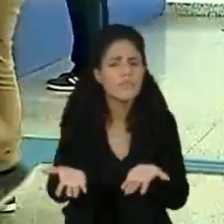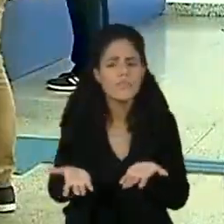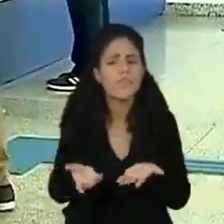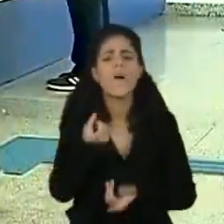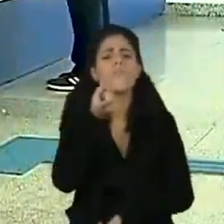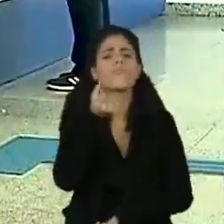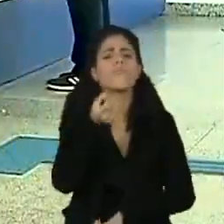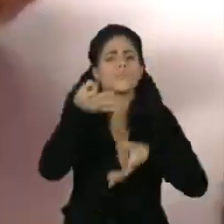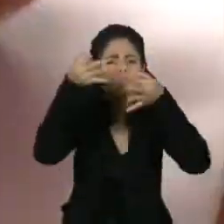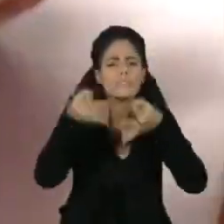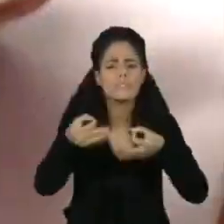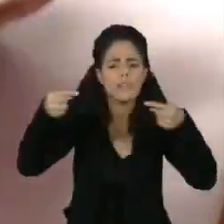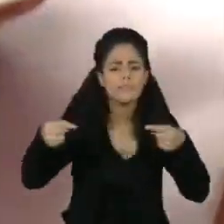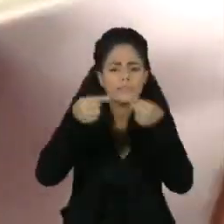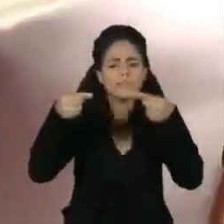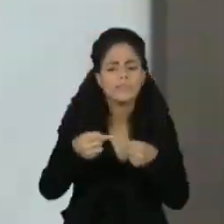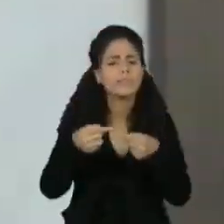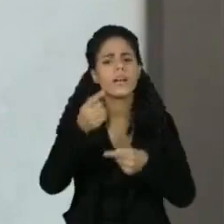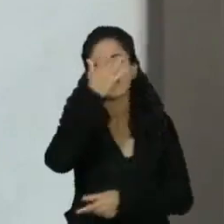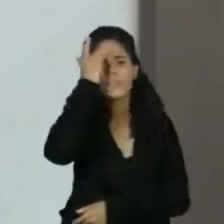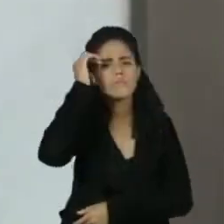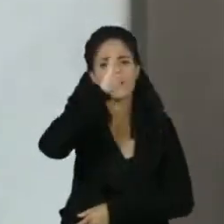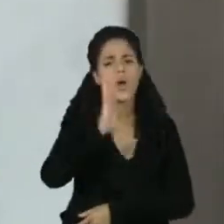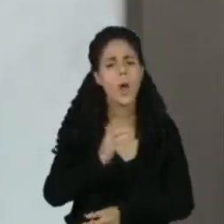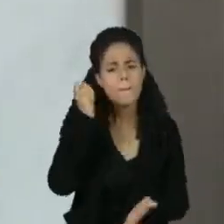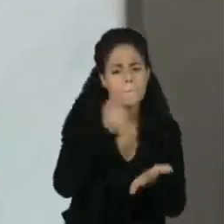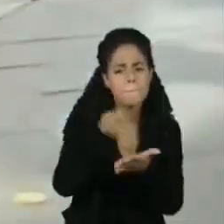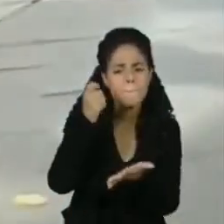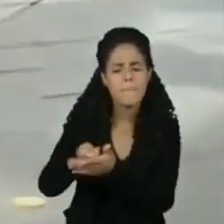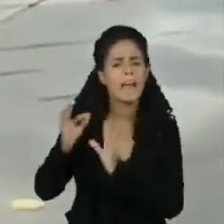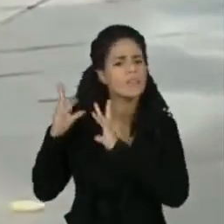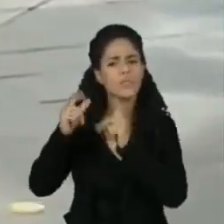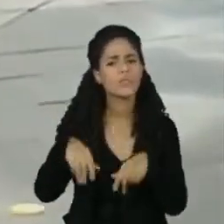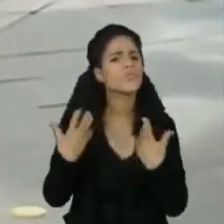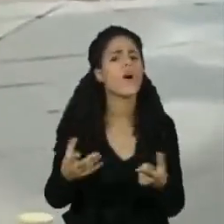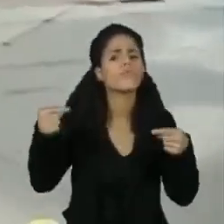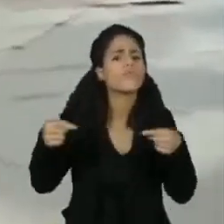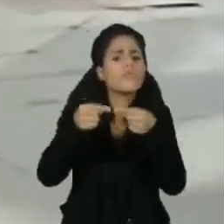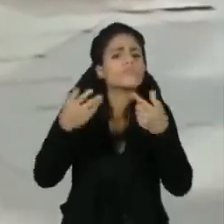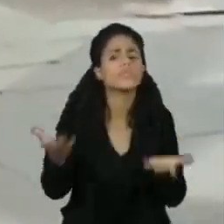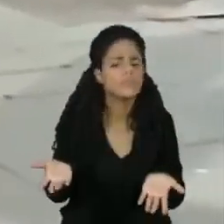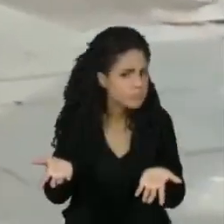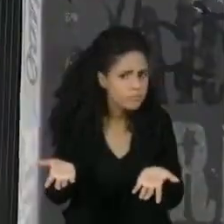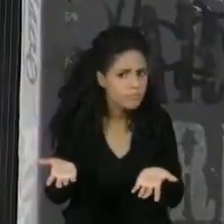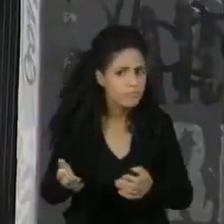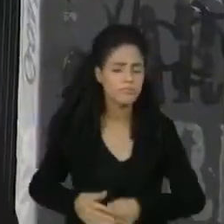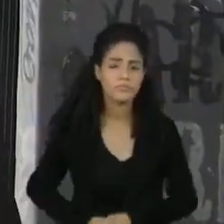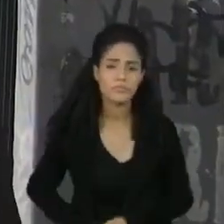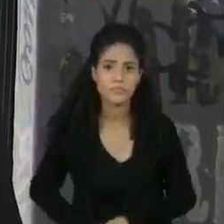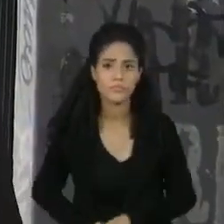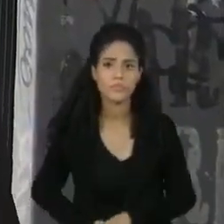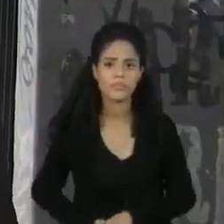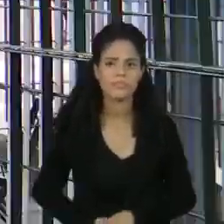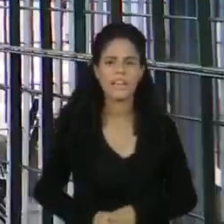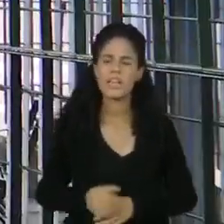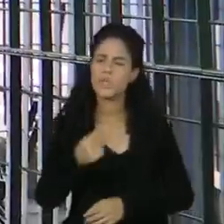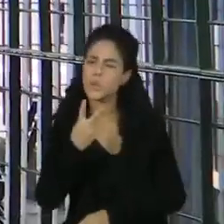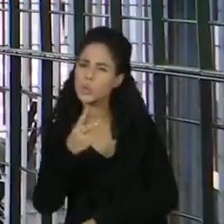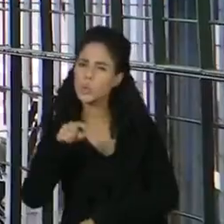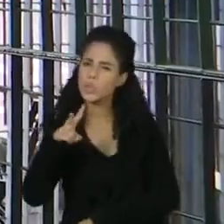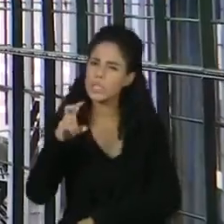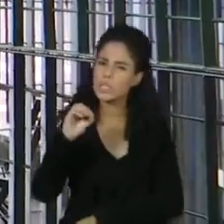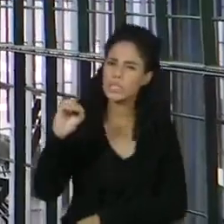do salário mínimo para que o brasileiro pudesse pagar as contas e não ficar na mão da inflação? Uns 2.500.